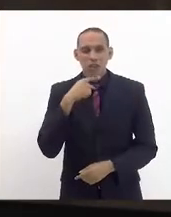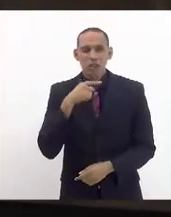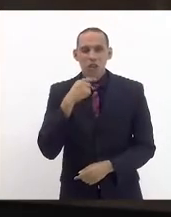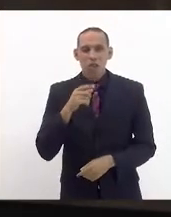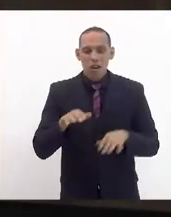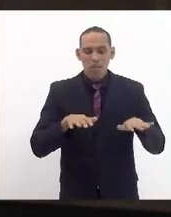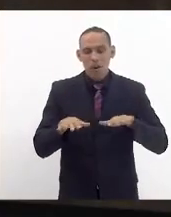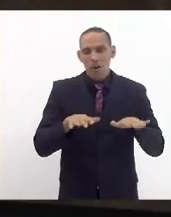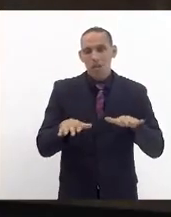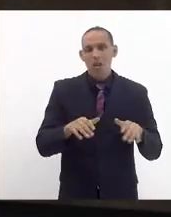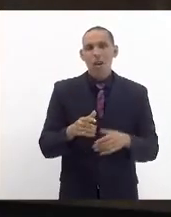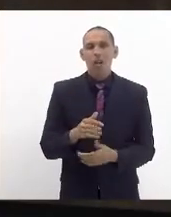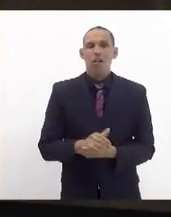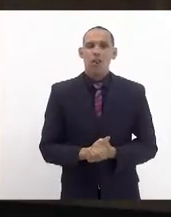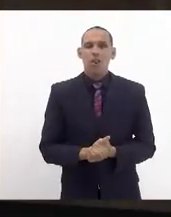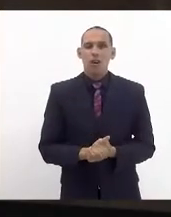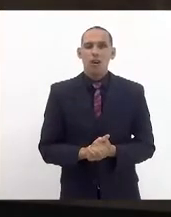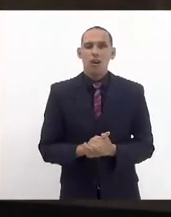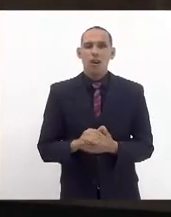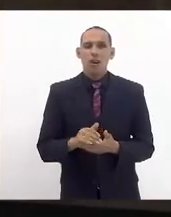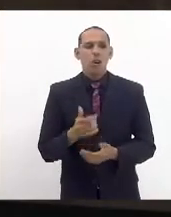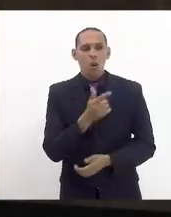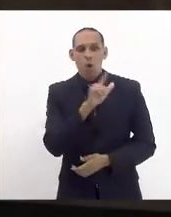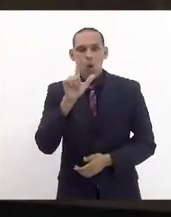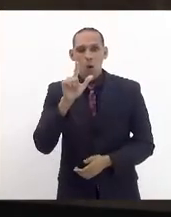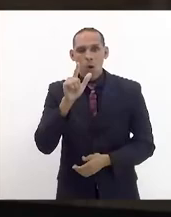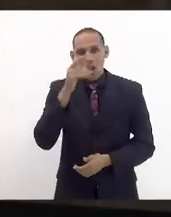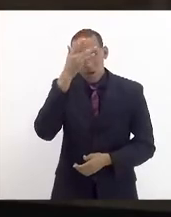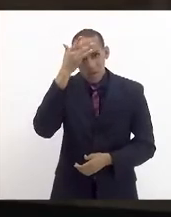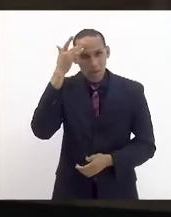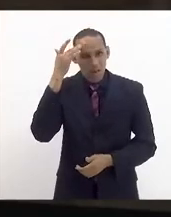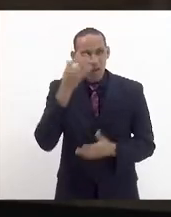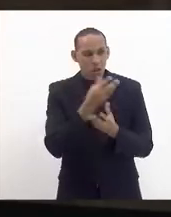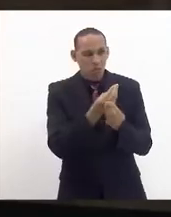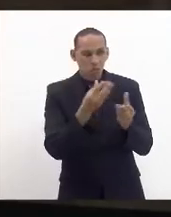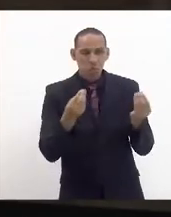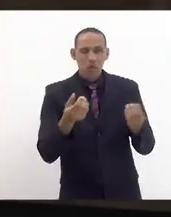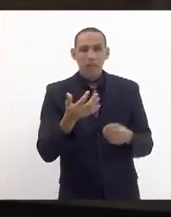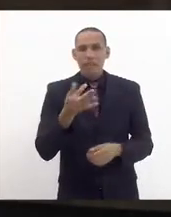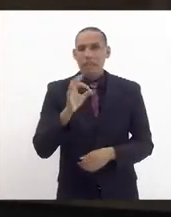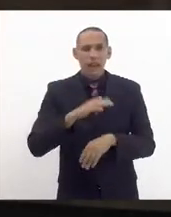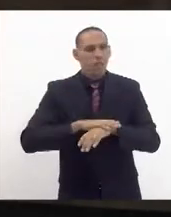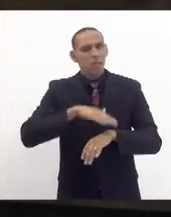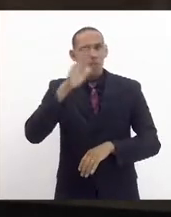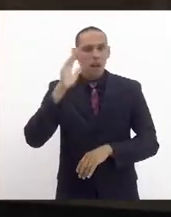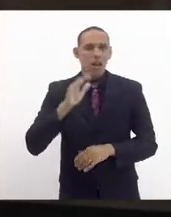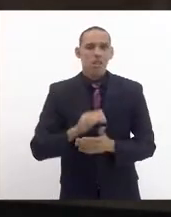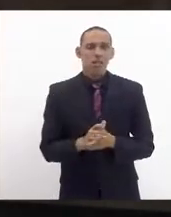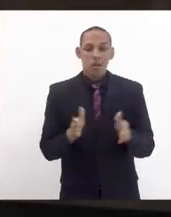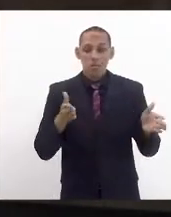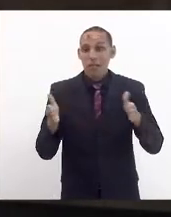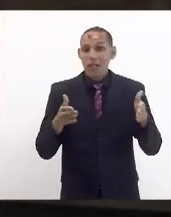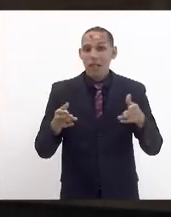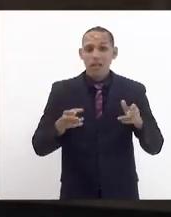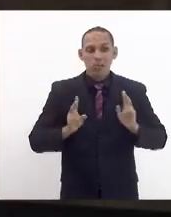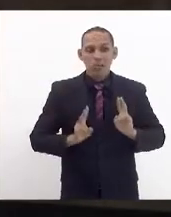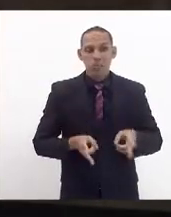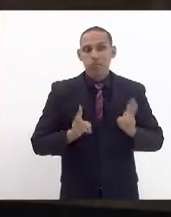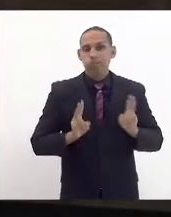se movimentar algumas dezenas de pessoas que ficaram por um período